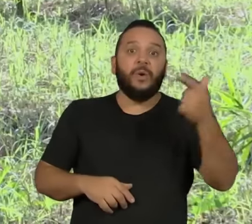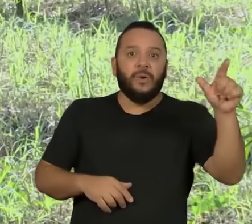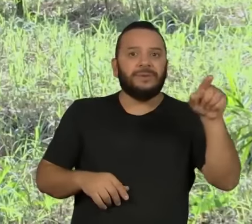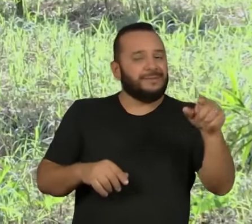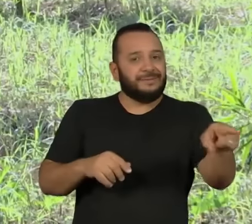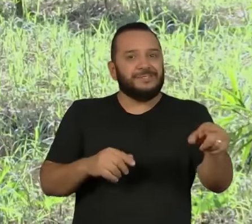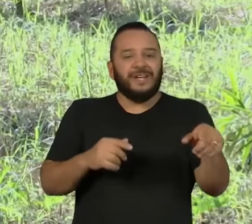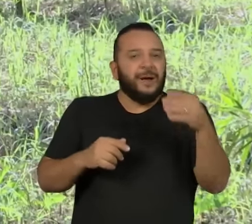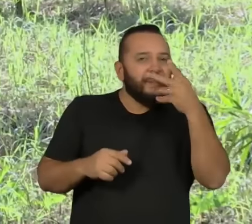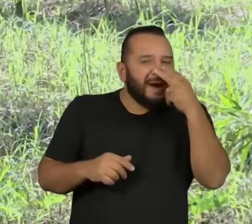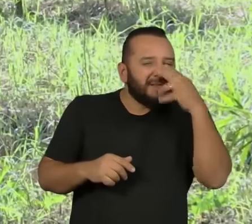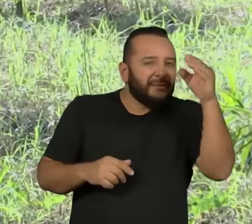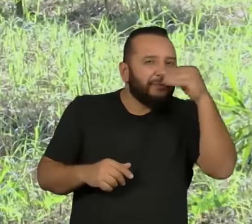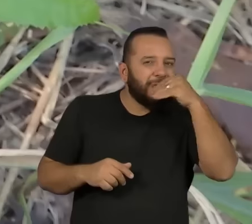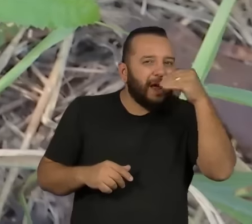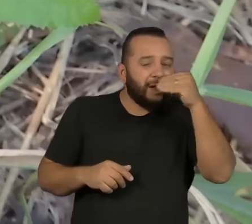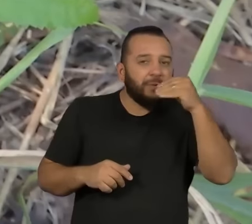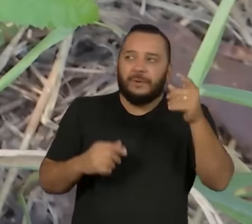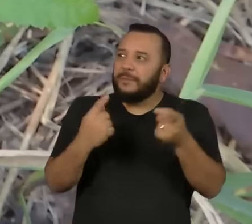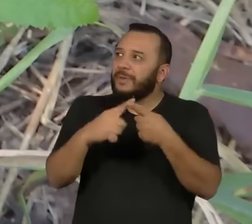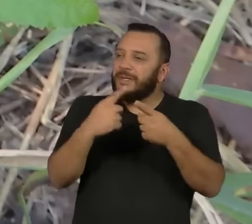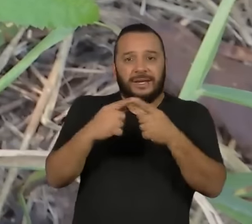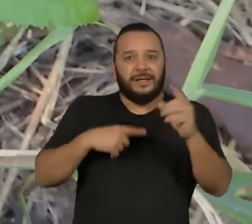ao sol e aqui já está uma área mais sombreada.